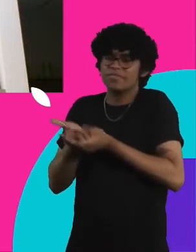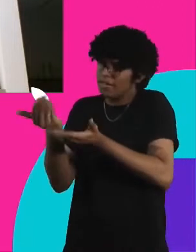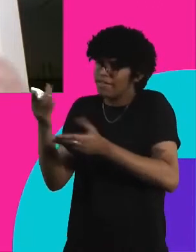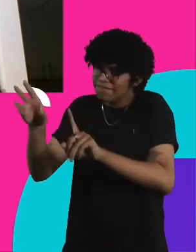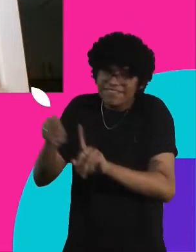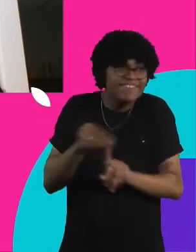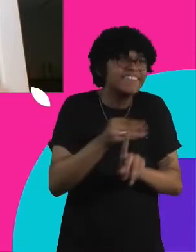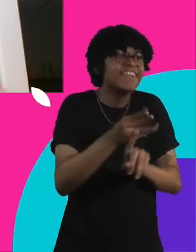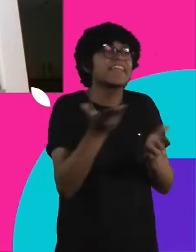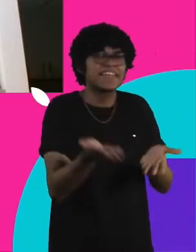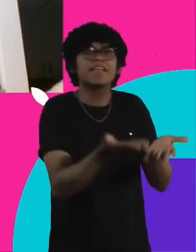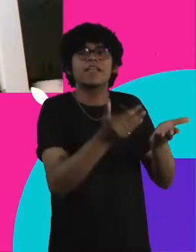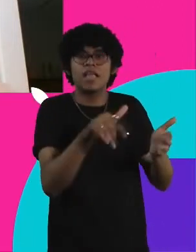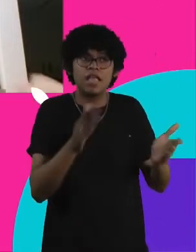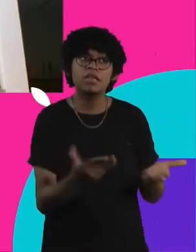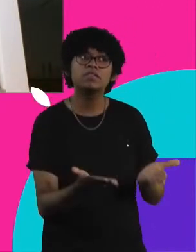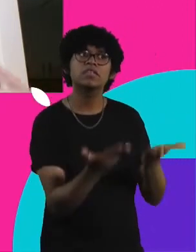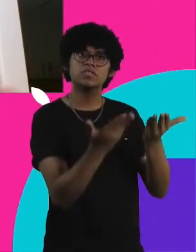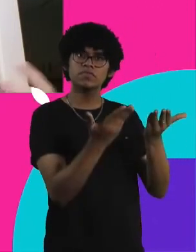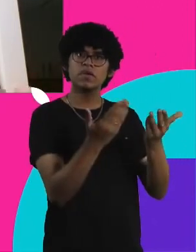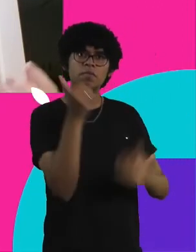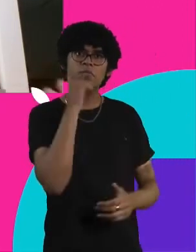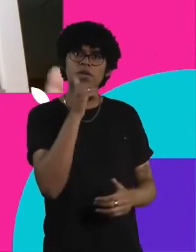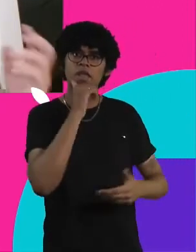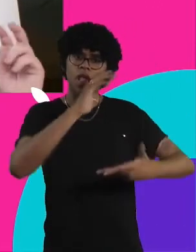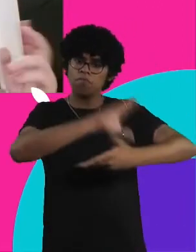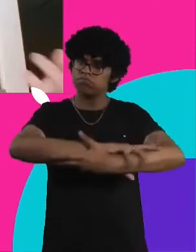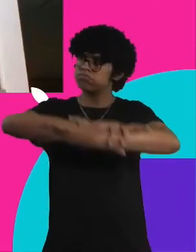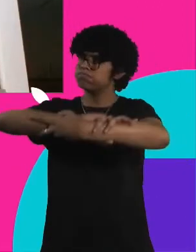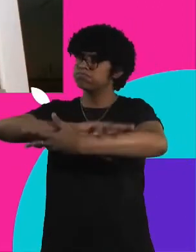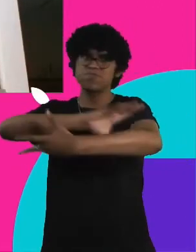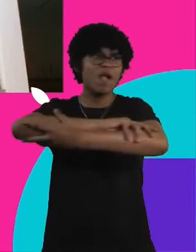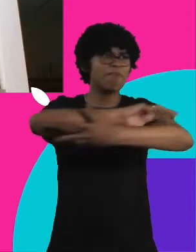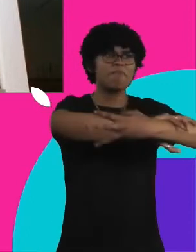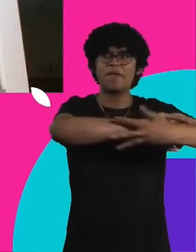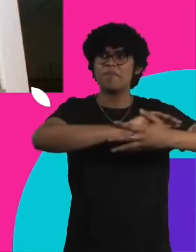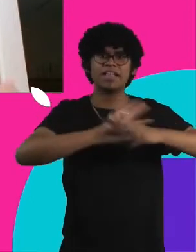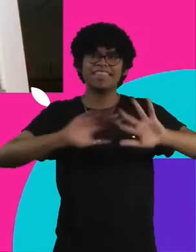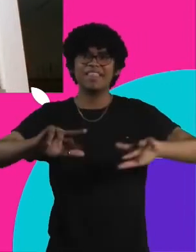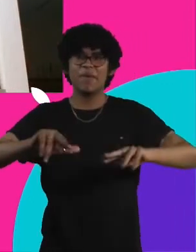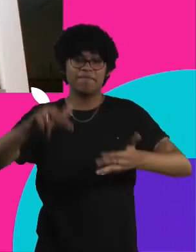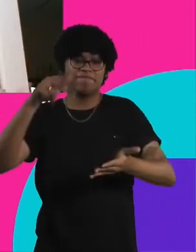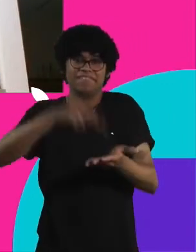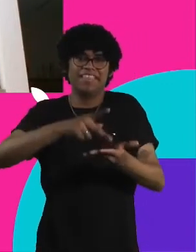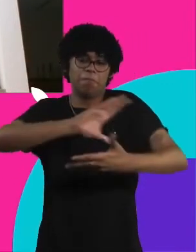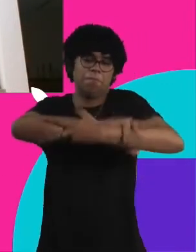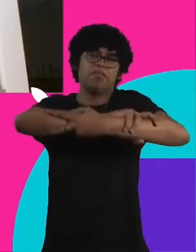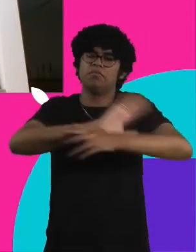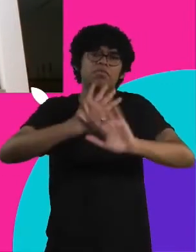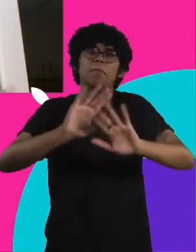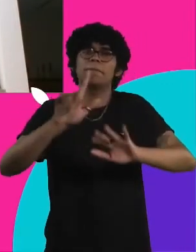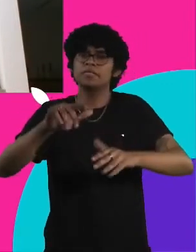locais, incentivar que as mulheres segurassem nas mãos umas das outras, não é literalmente, mas que elas pudessem se